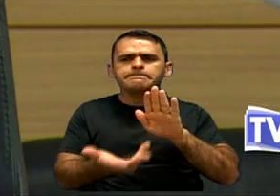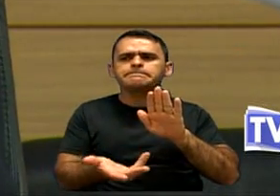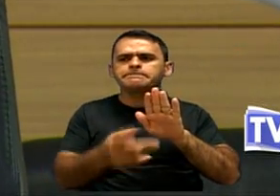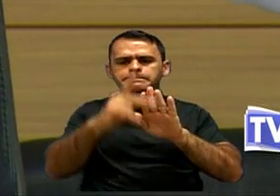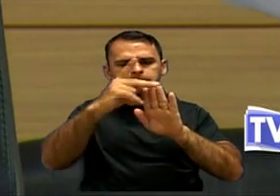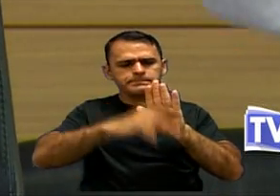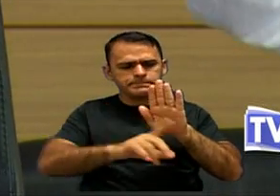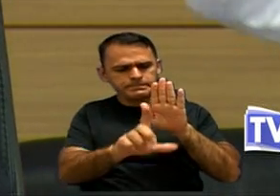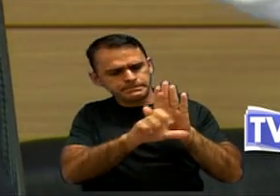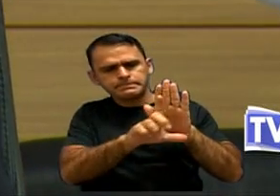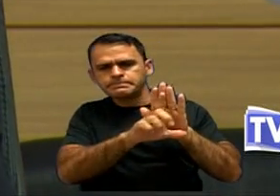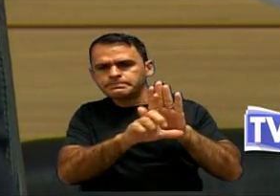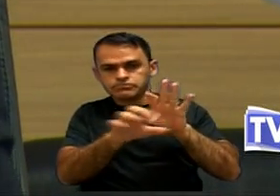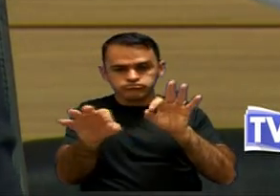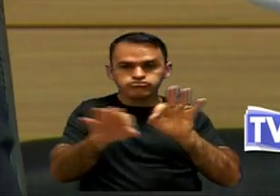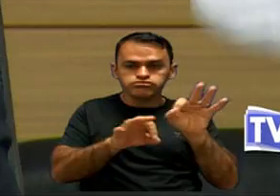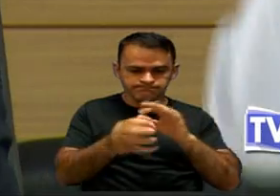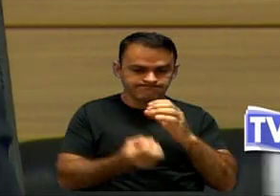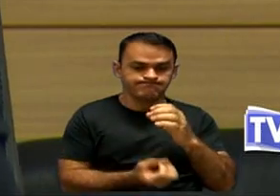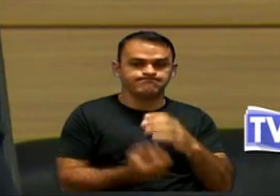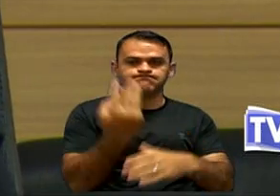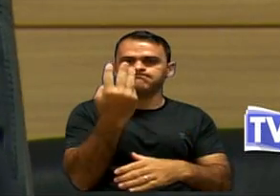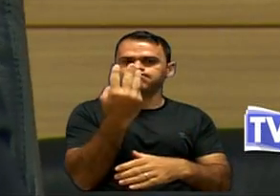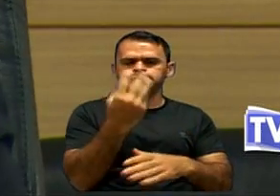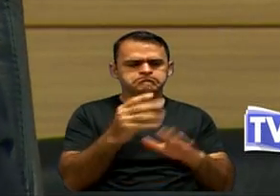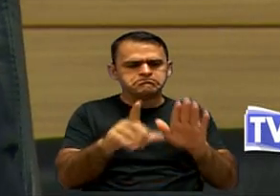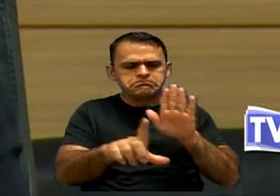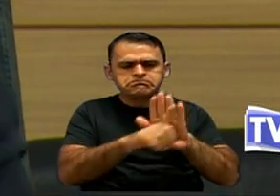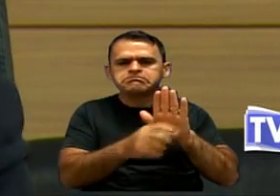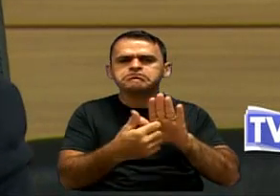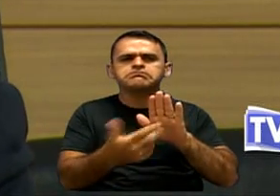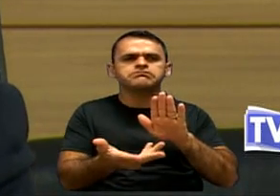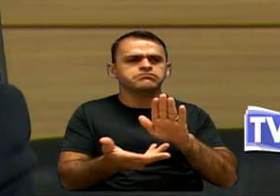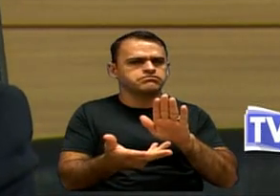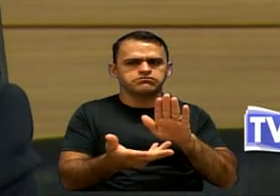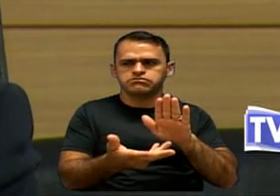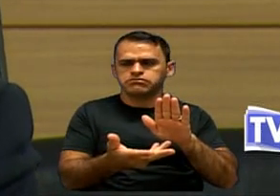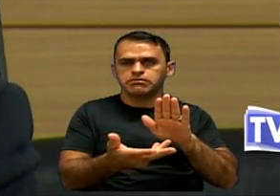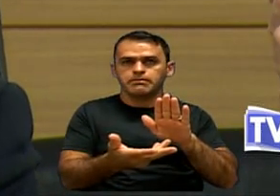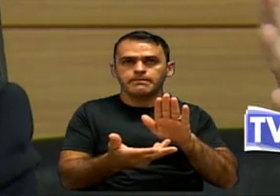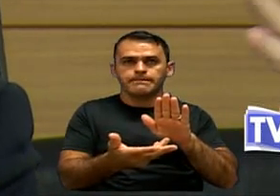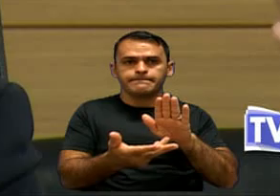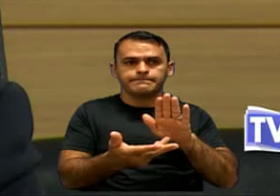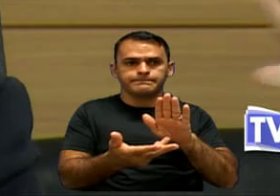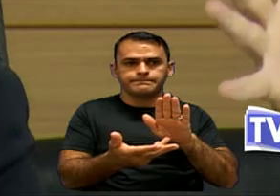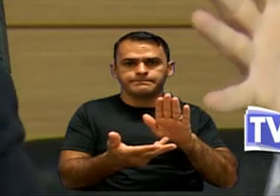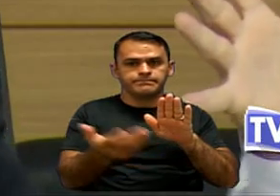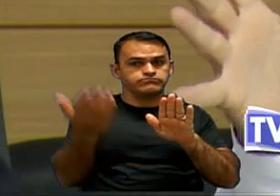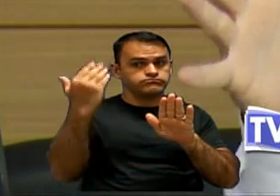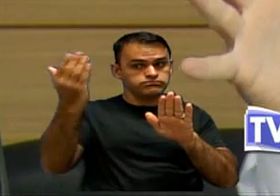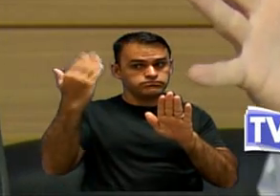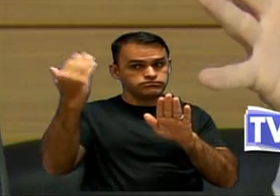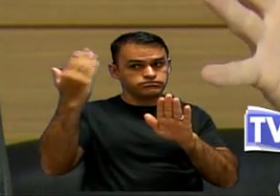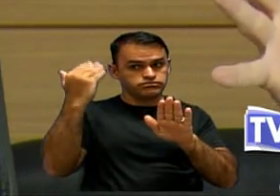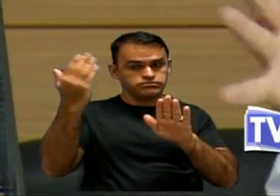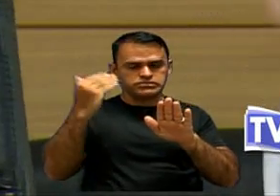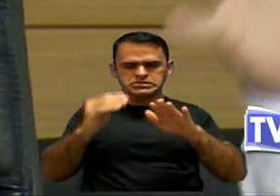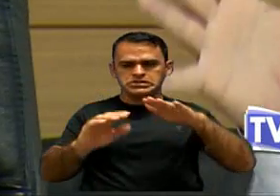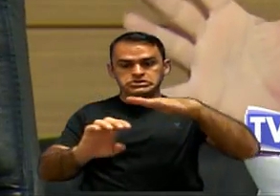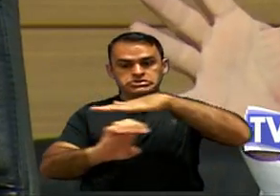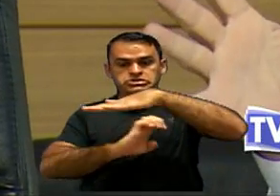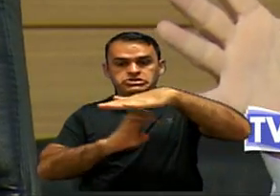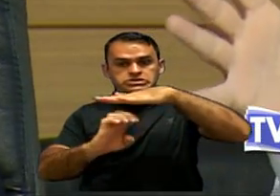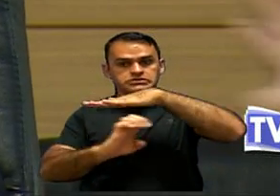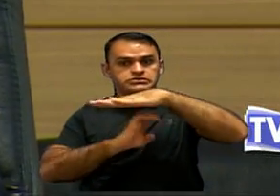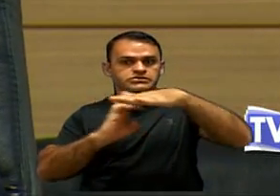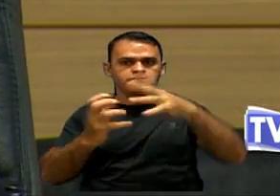O que a lei que o Tonão criou aqui, a duras penas, por quê? Porque era... O mundo empresarial quer dominar,